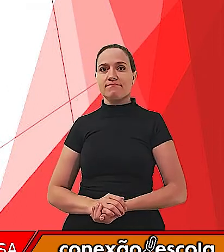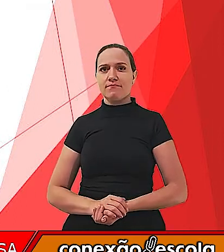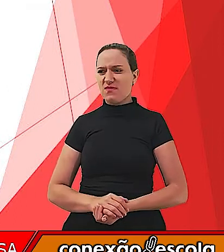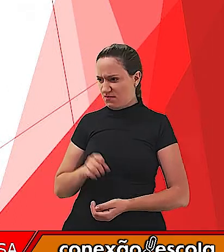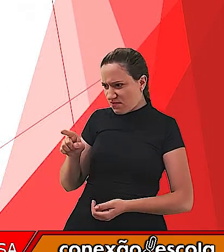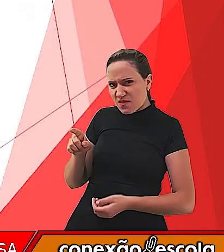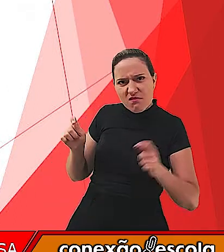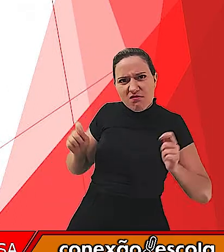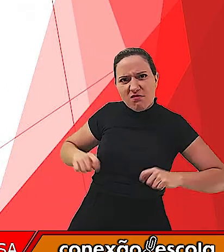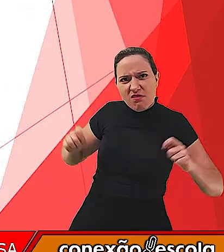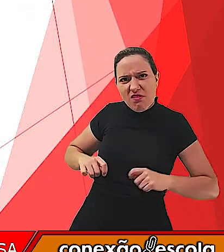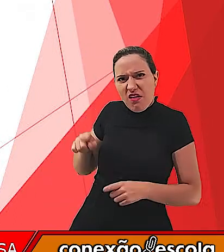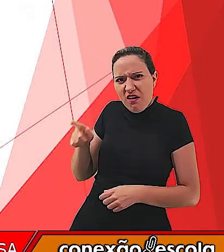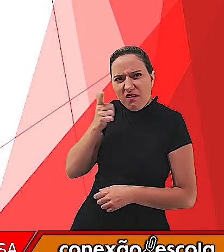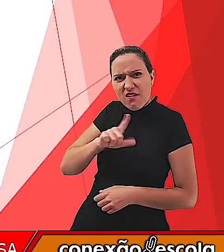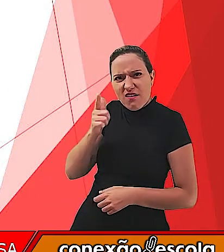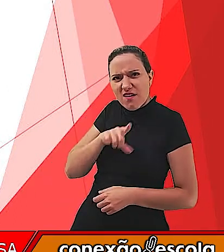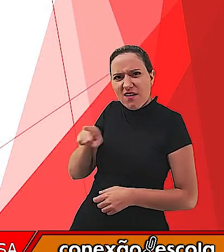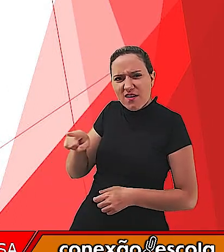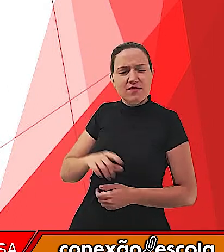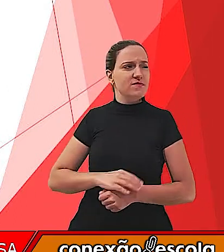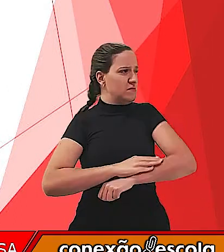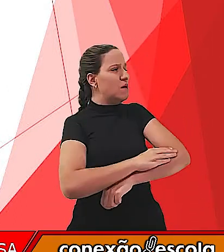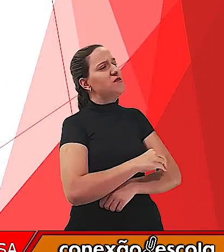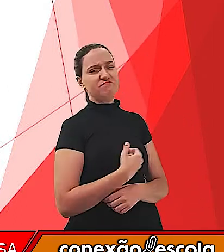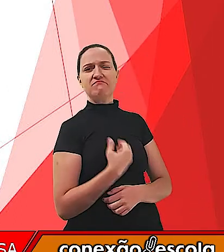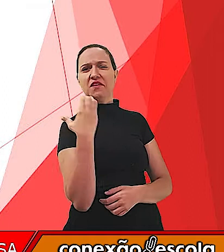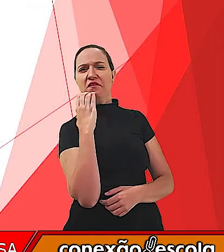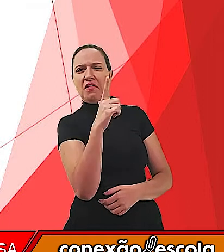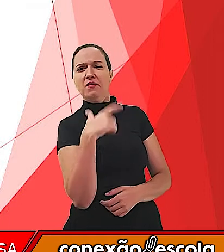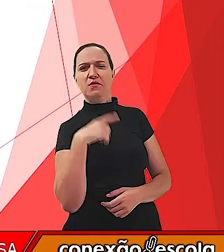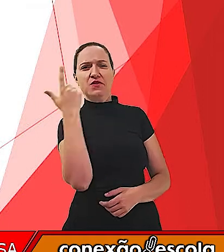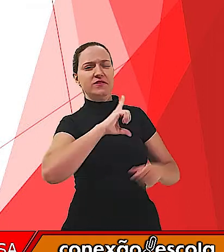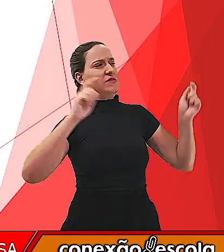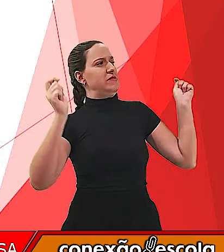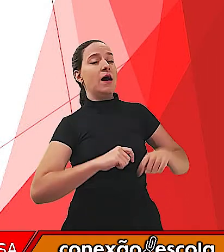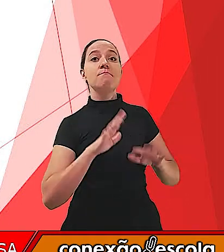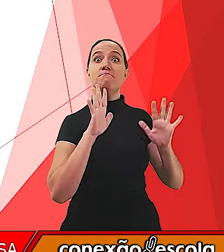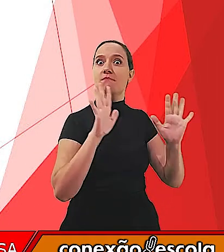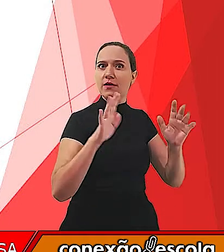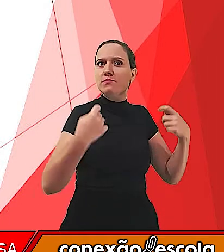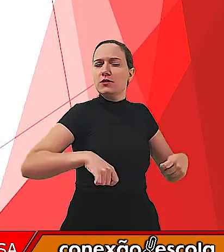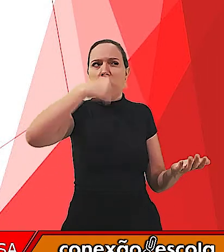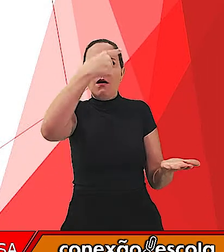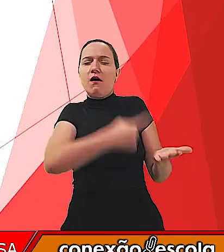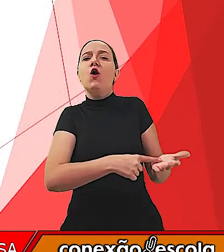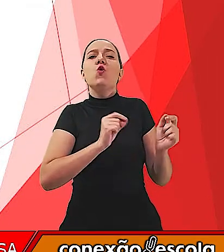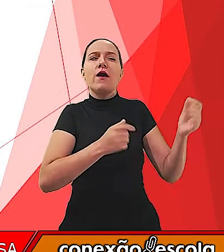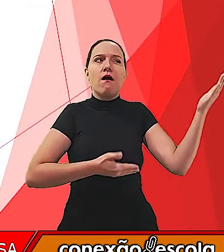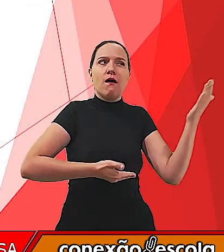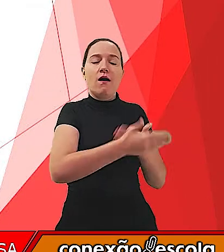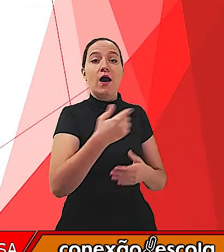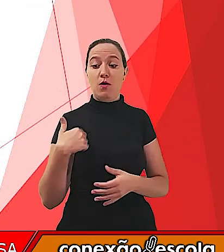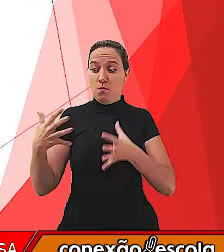Pode fazer isso? Perguntou a princesa. Claro, mas com uma condição. Só farei em troca de um